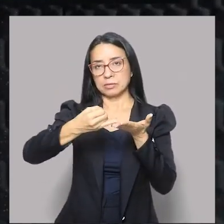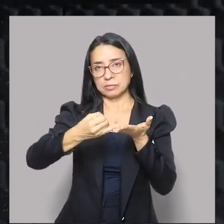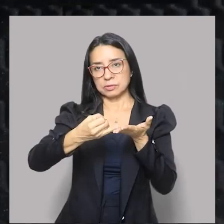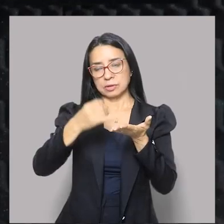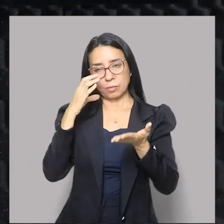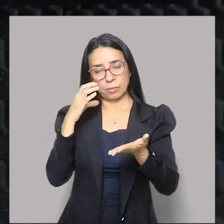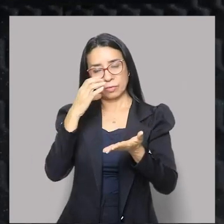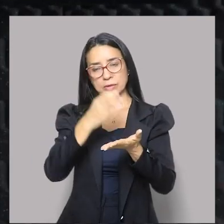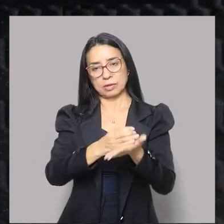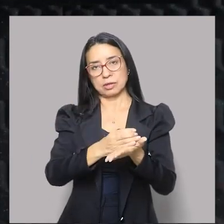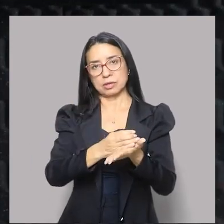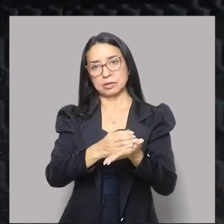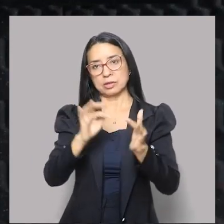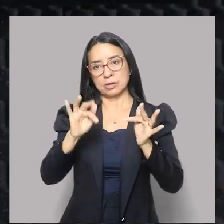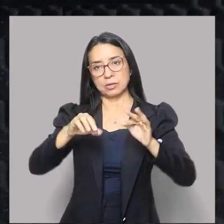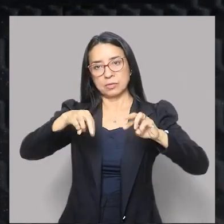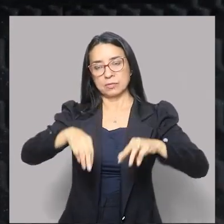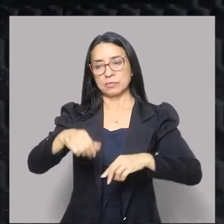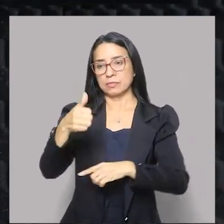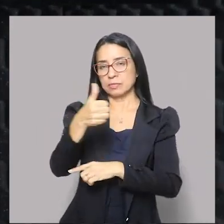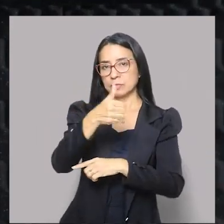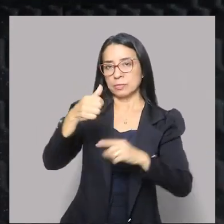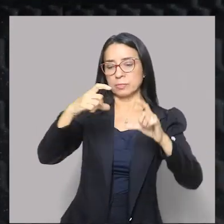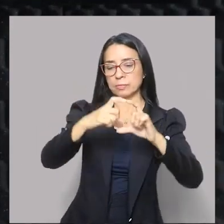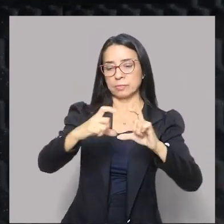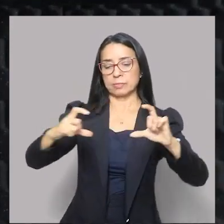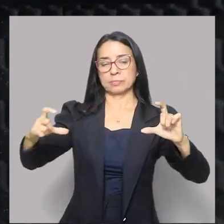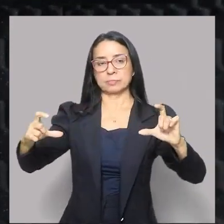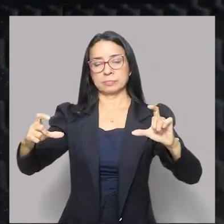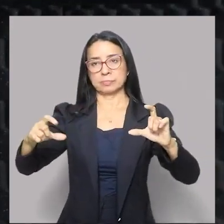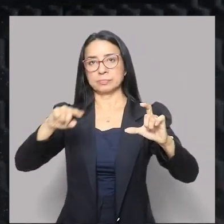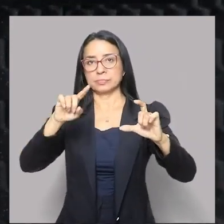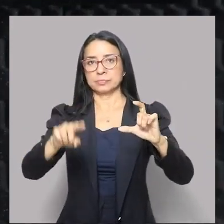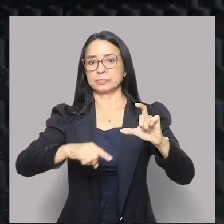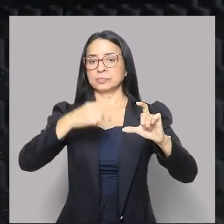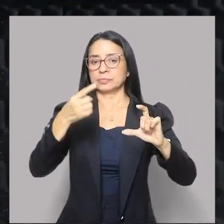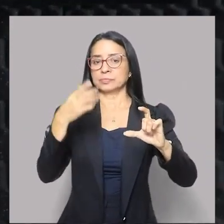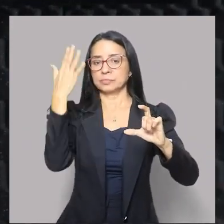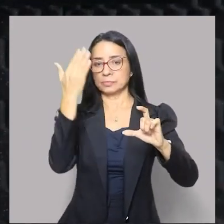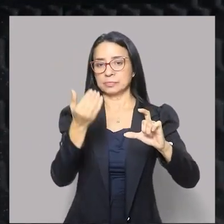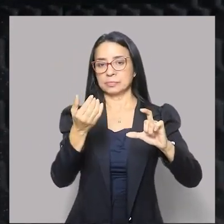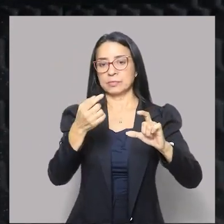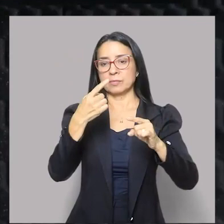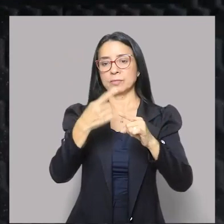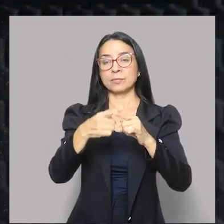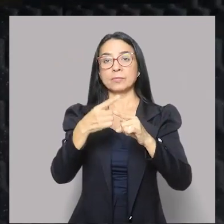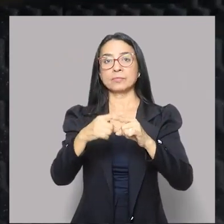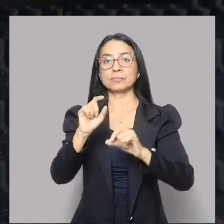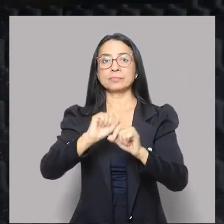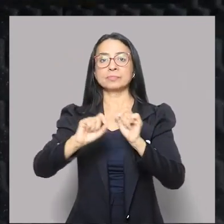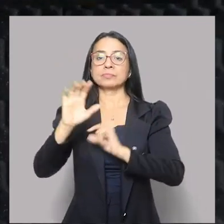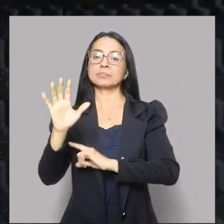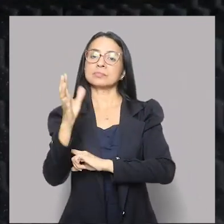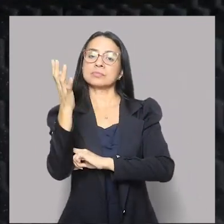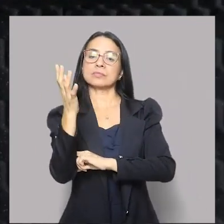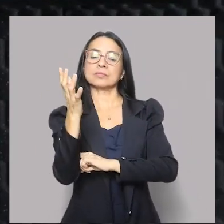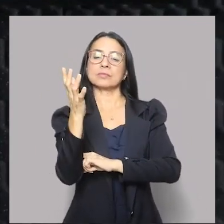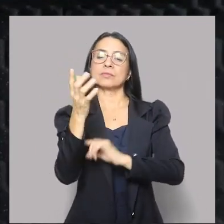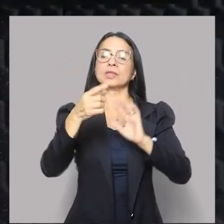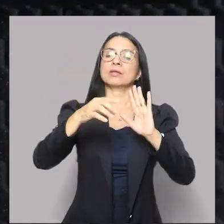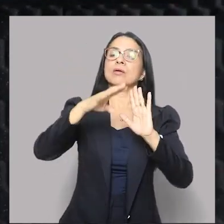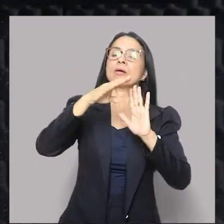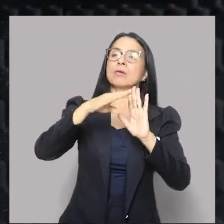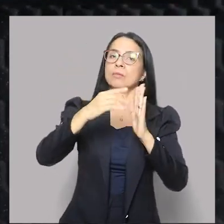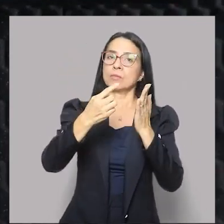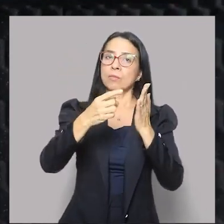fim do primeiro parágrafo. E depois, ao saber as causas dessa ocorrência, lá no meu